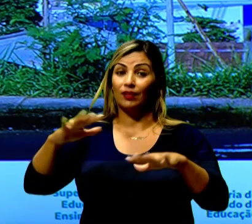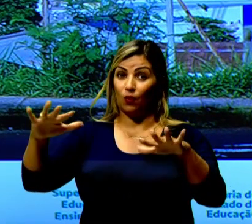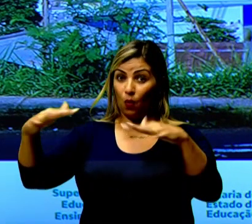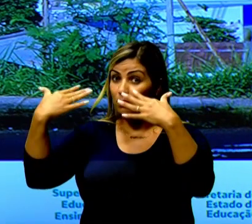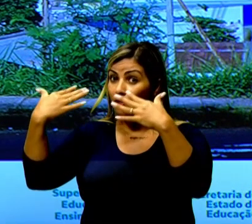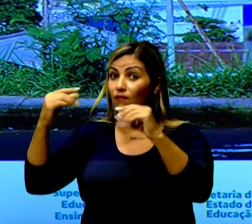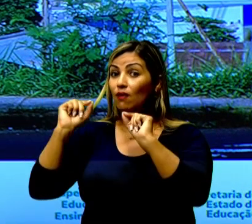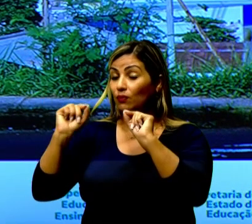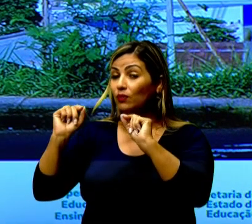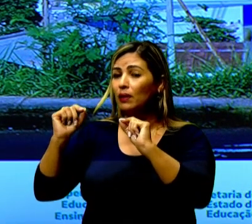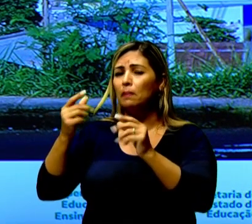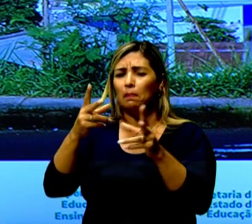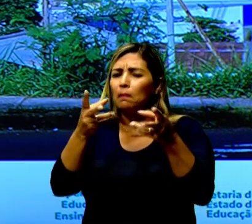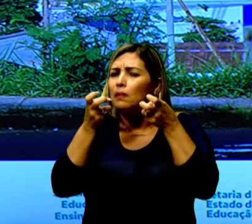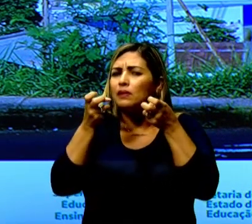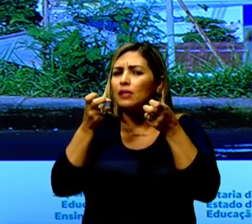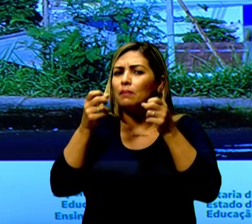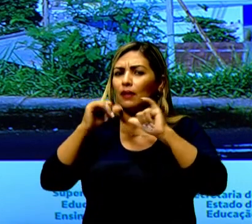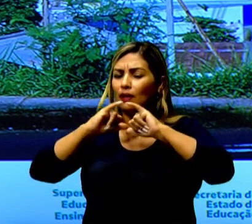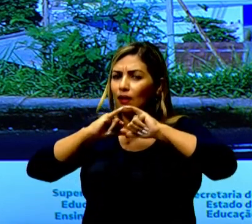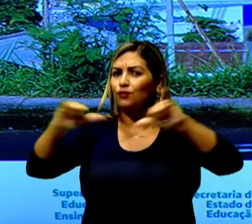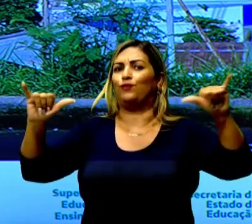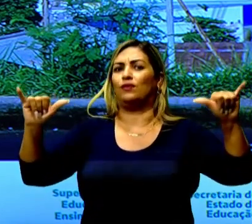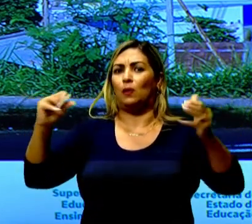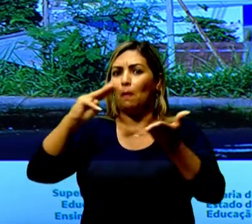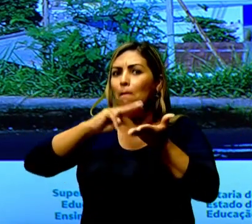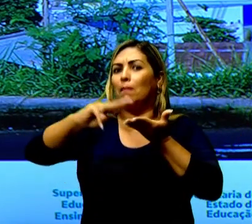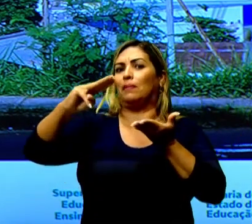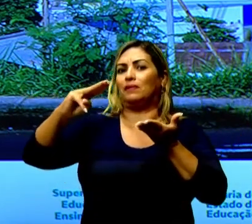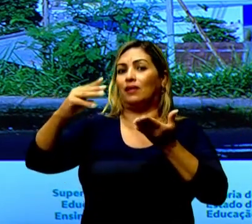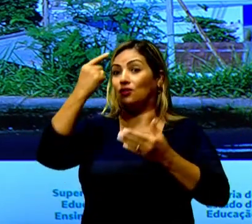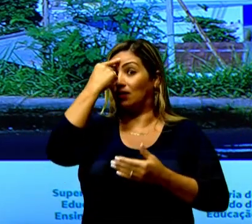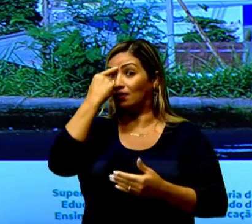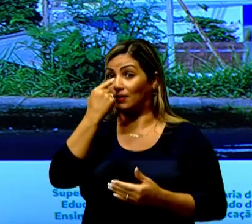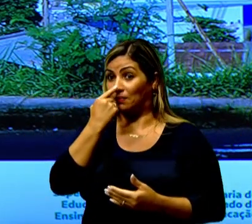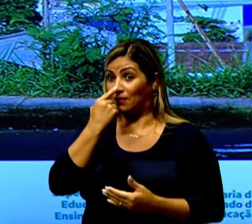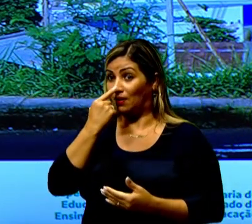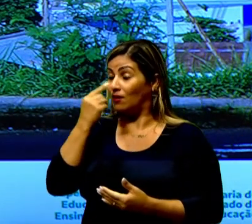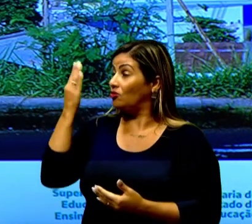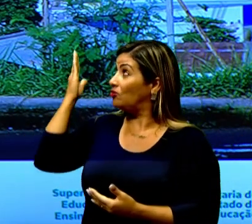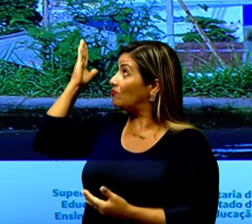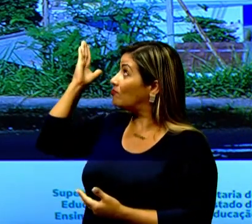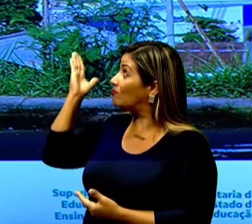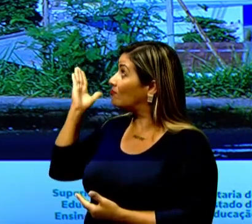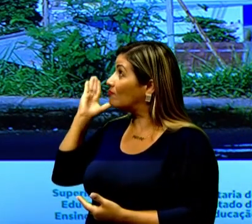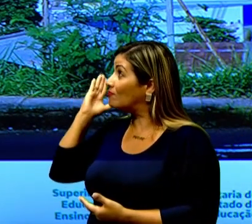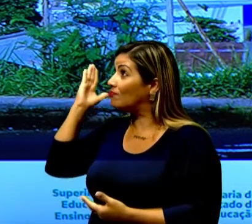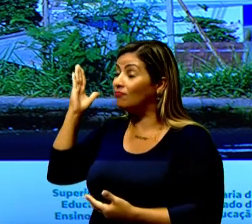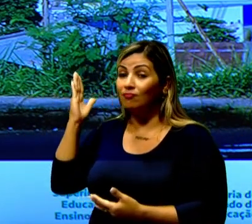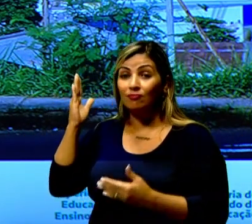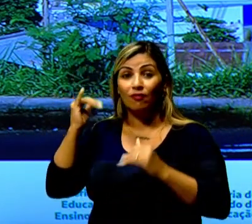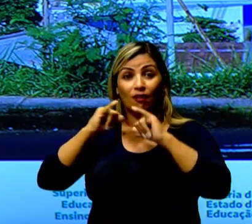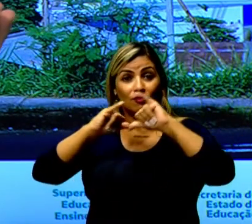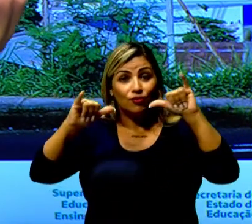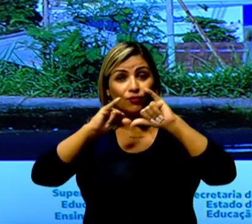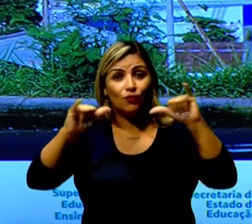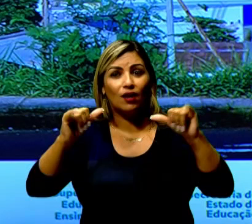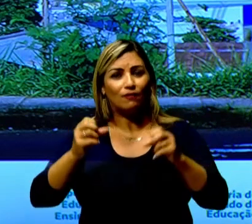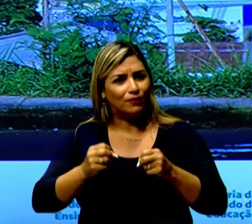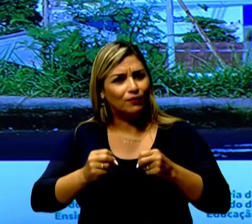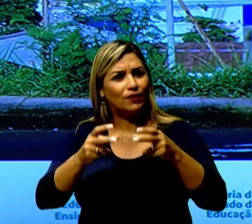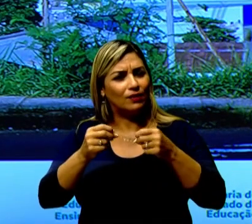perceber a mensagem então essa imagem ela vai dizer alguma coisa essa imagem vai